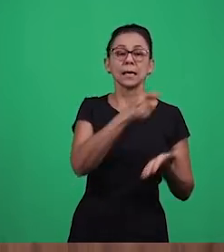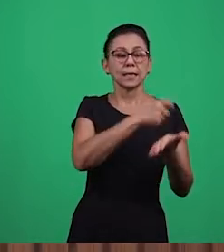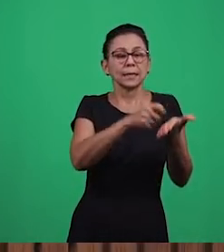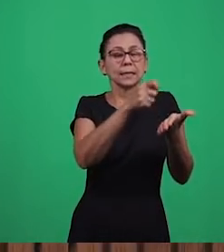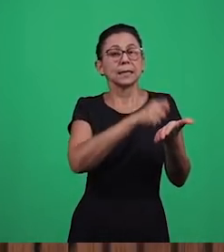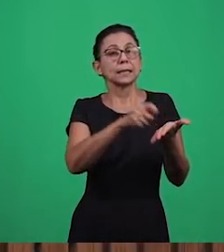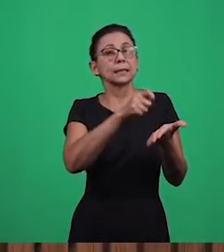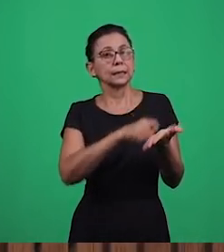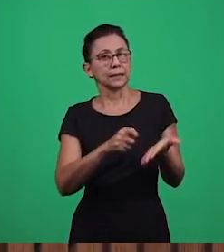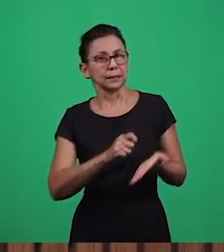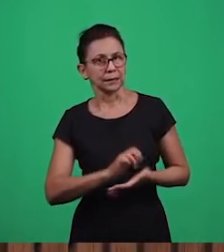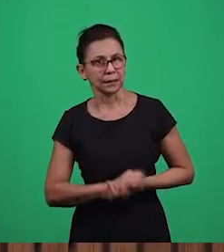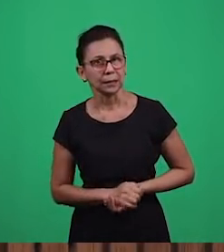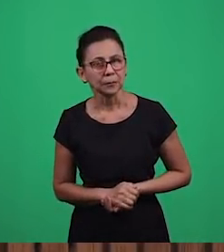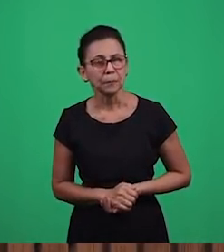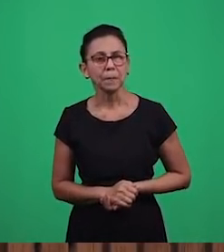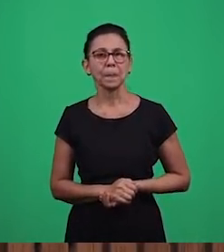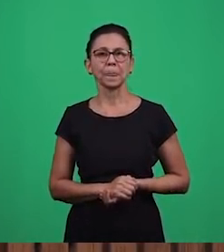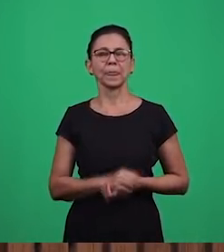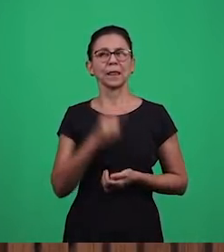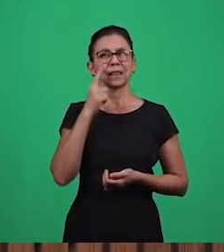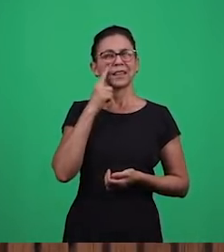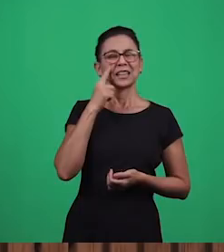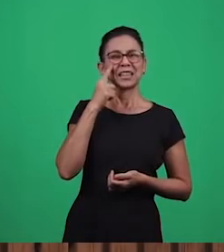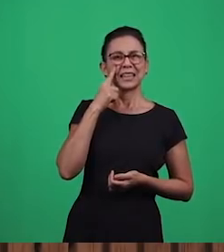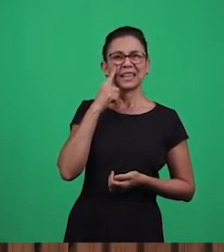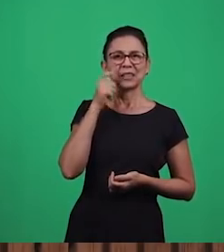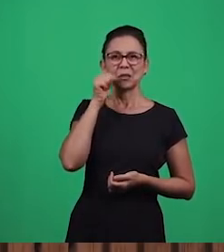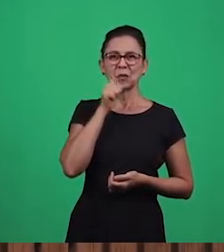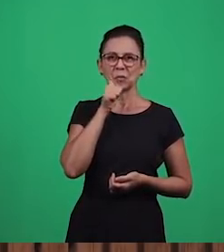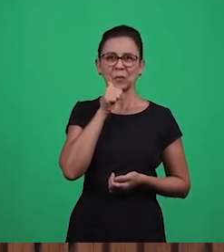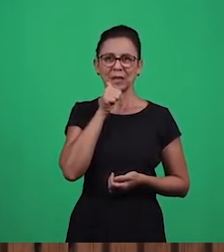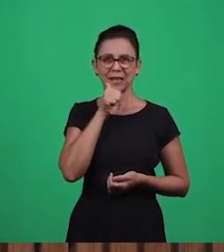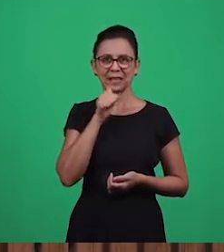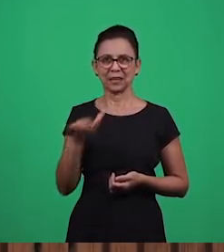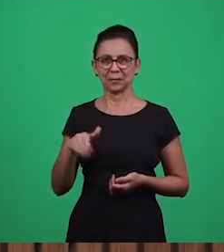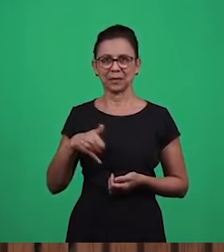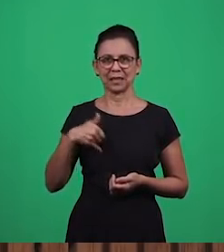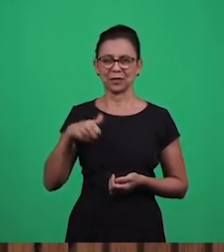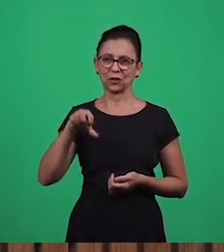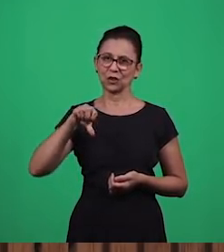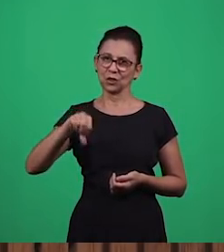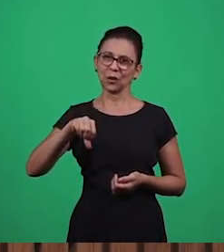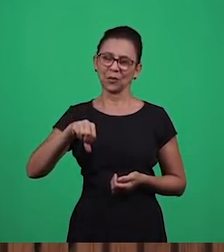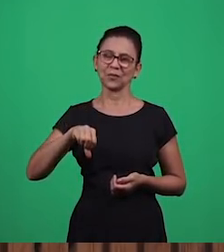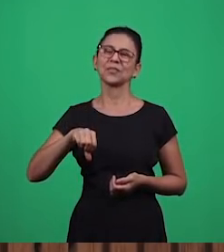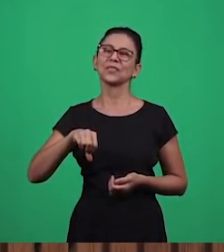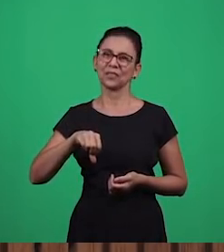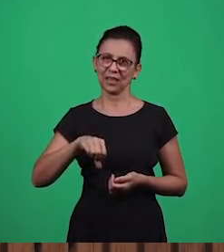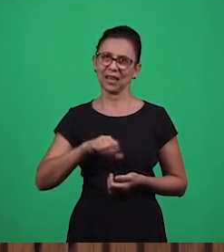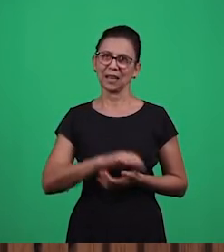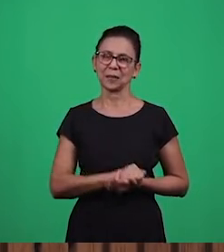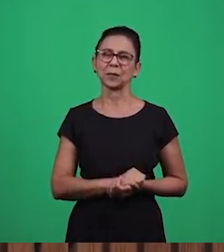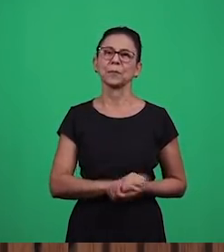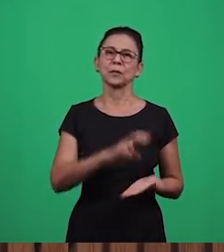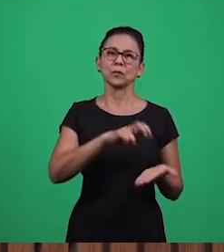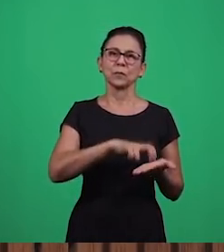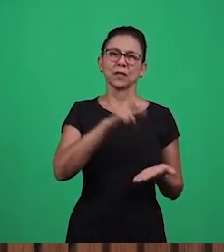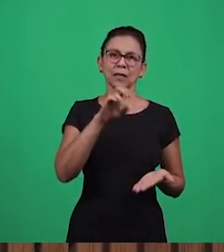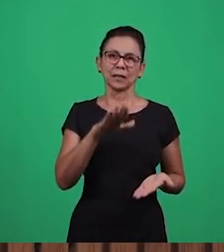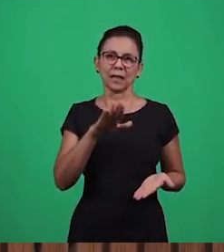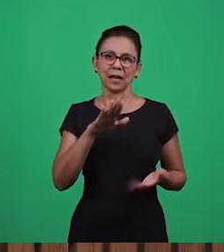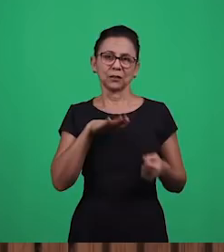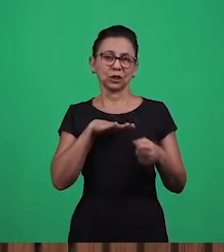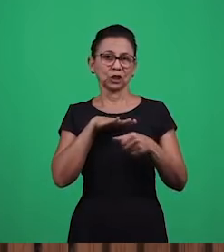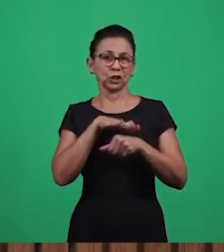escrita. Esta que vemos foi organizada por uma das nossas intermediárias de 9 anos, considerando os 3 períodos